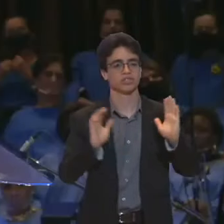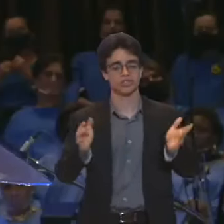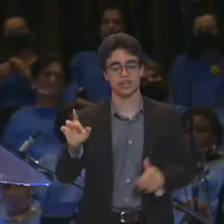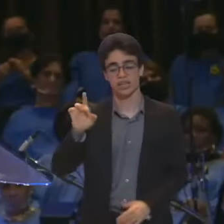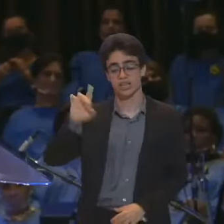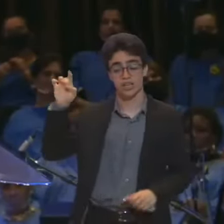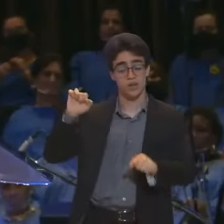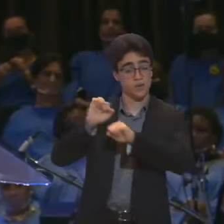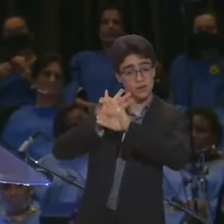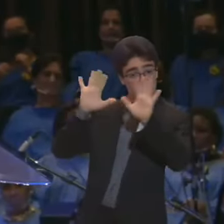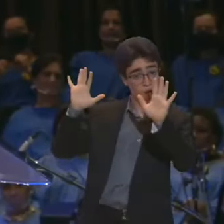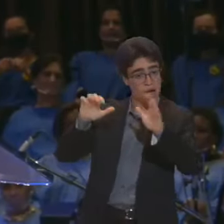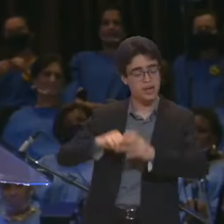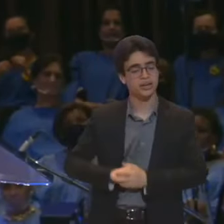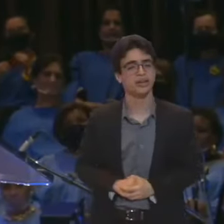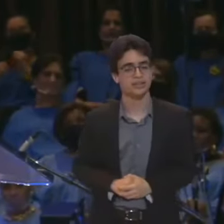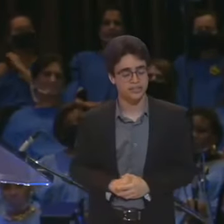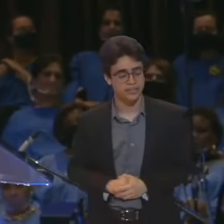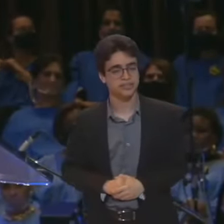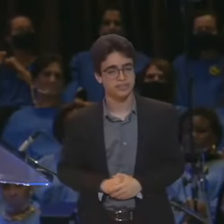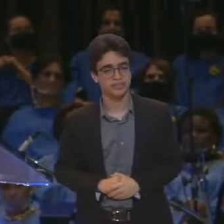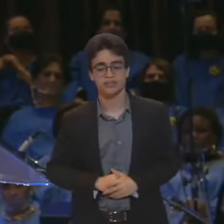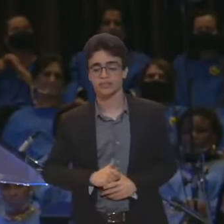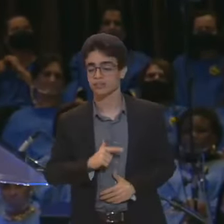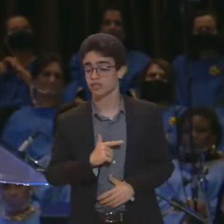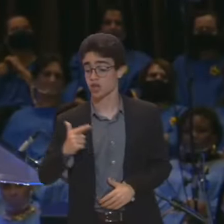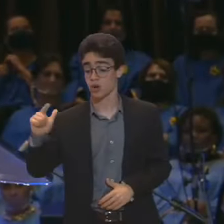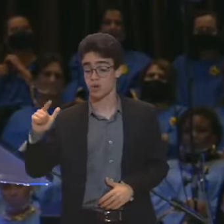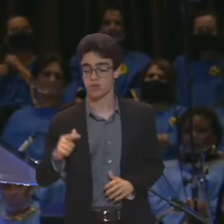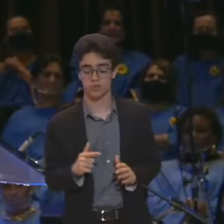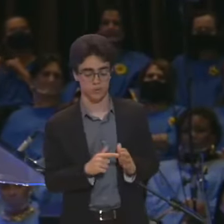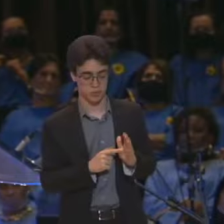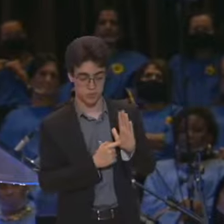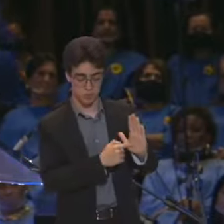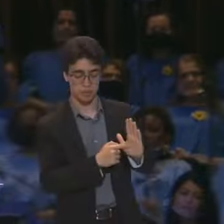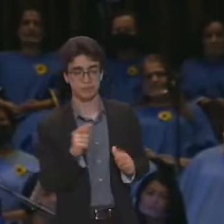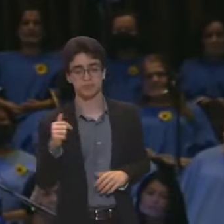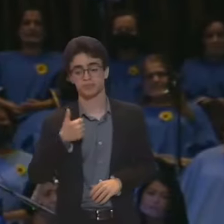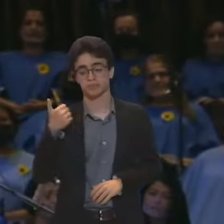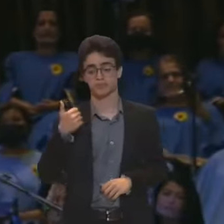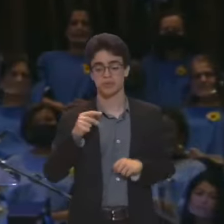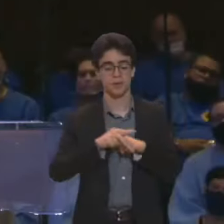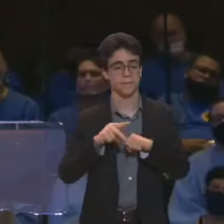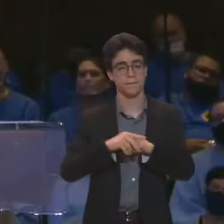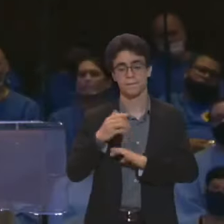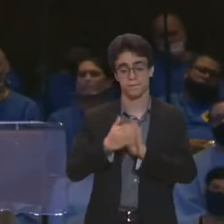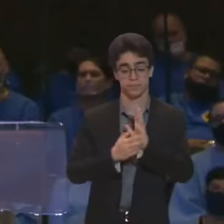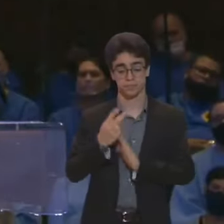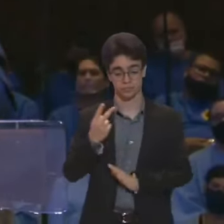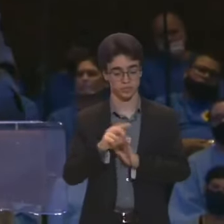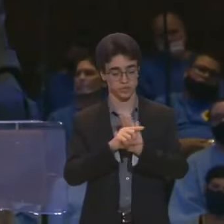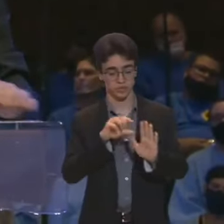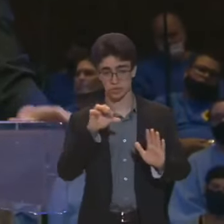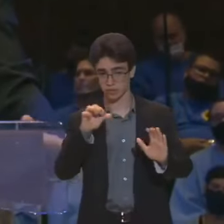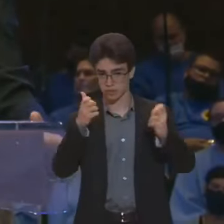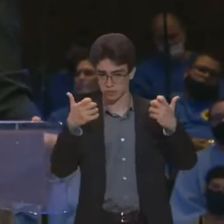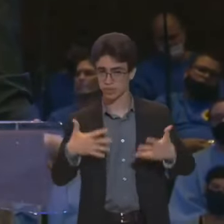de Deus. Na verdade, tem outro texto na Bíblia que diz assim, 1 Pedro capítulo 2, versículo